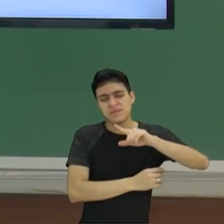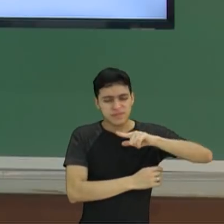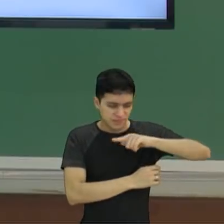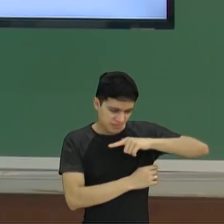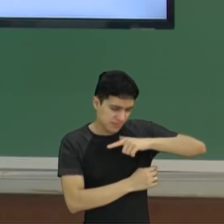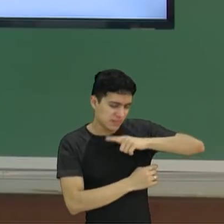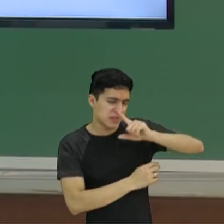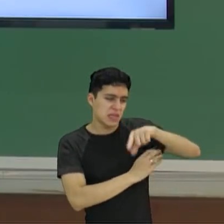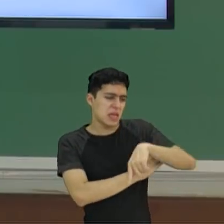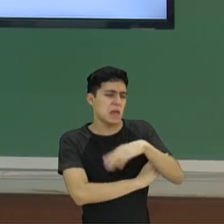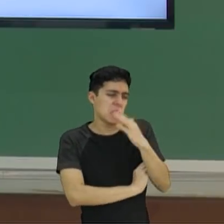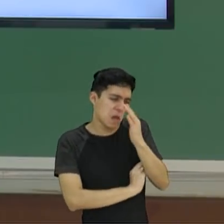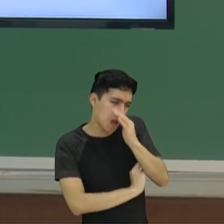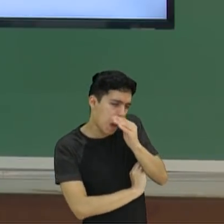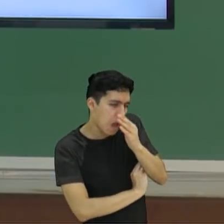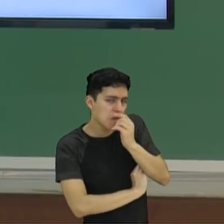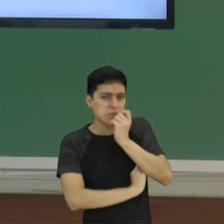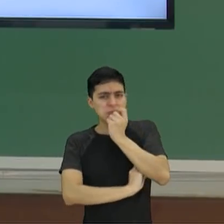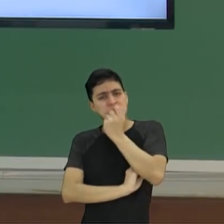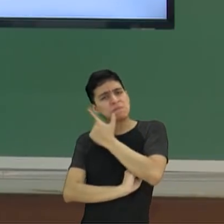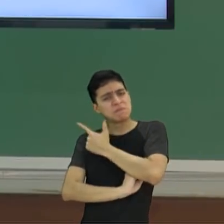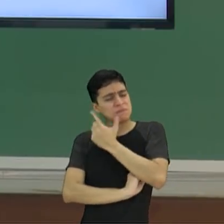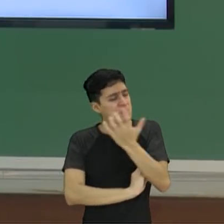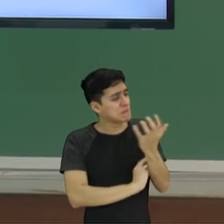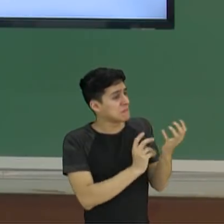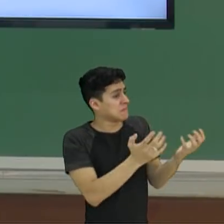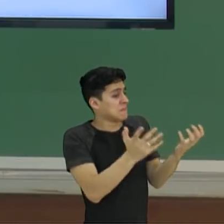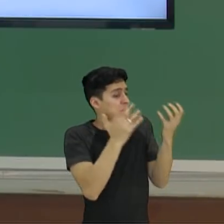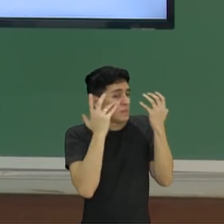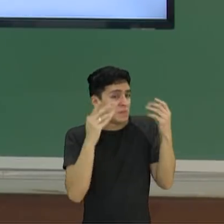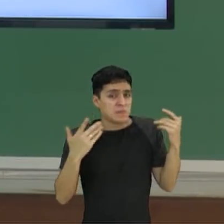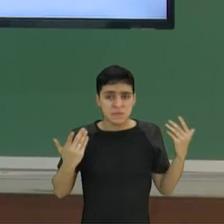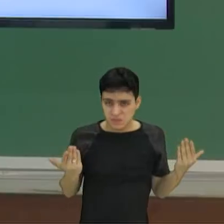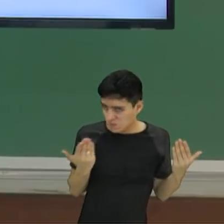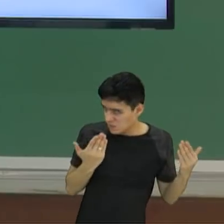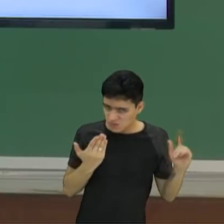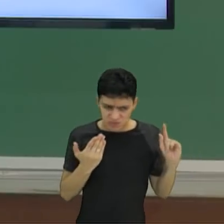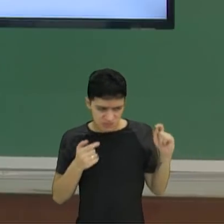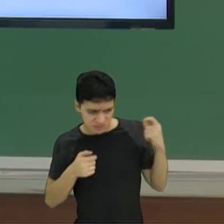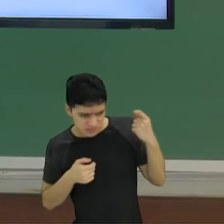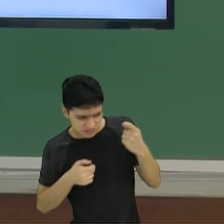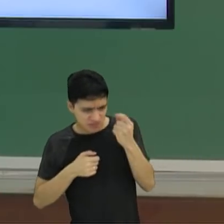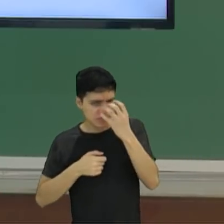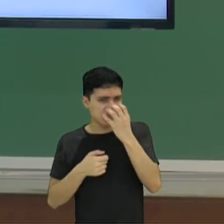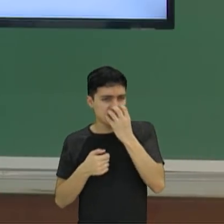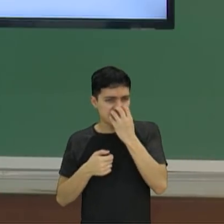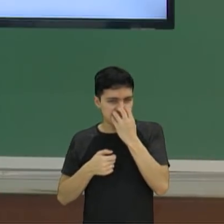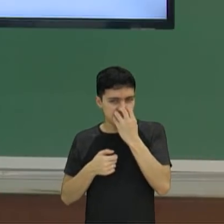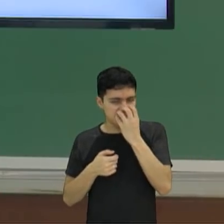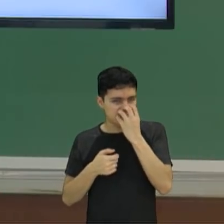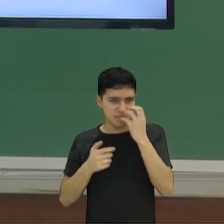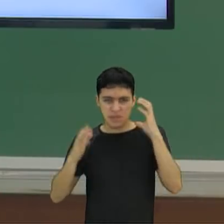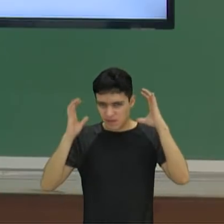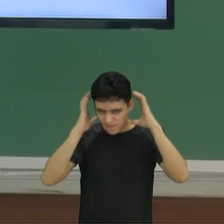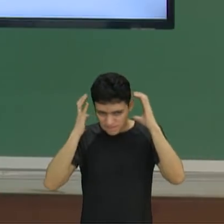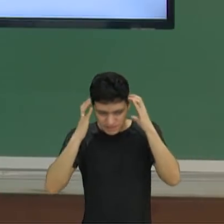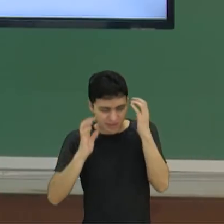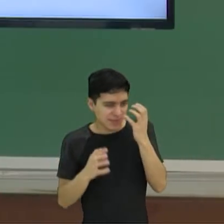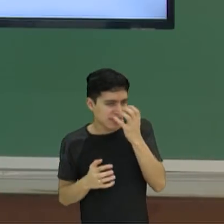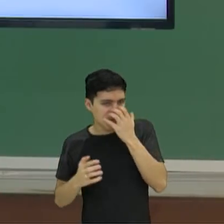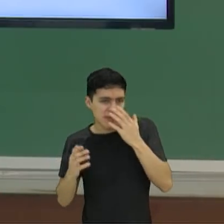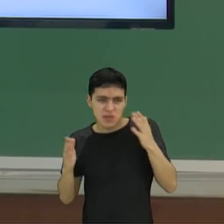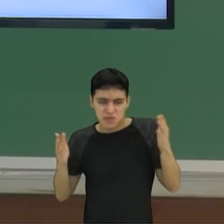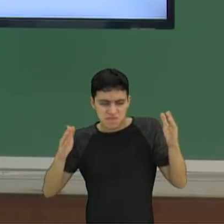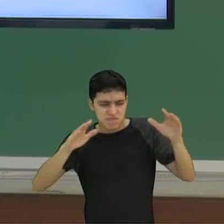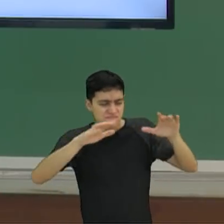algo muito curioso, chama a atenção realmente, né? A questão do cachorro ali, a cabeça do cachorro, ou o corpo